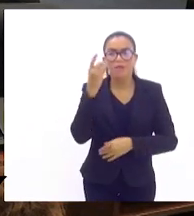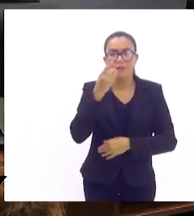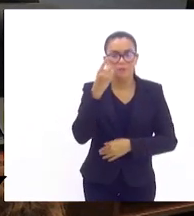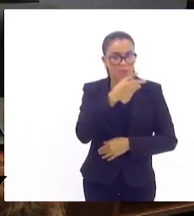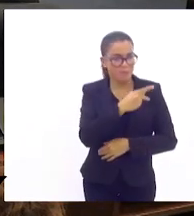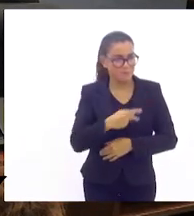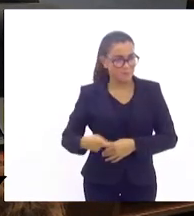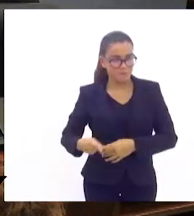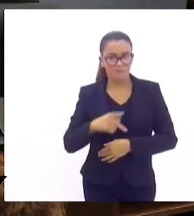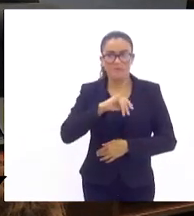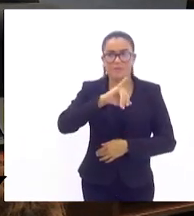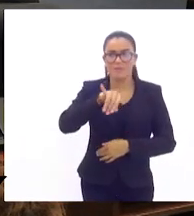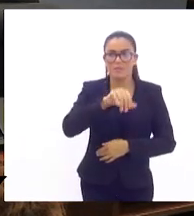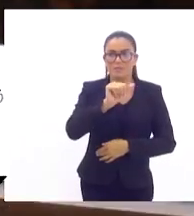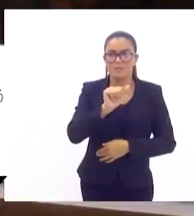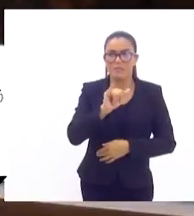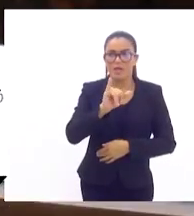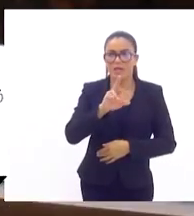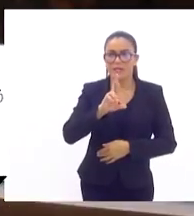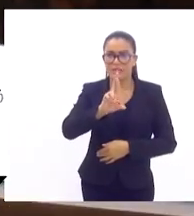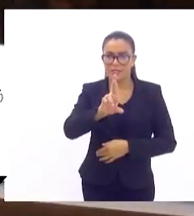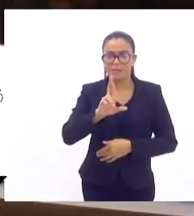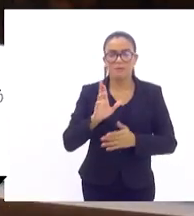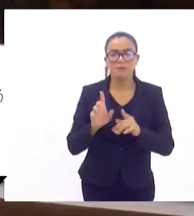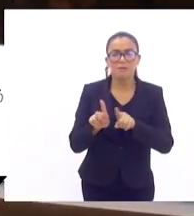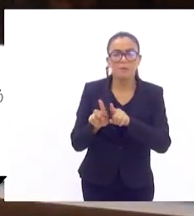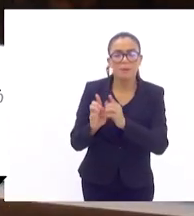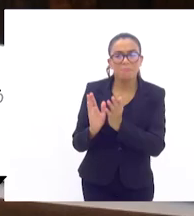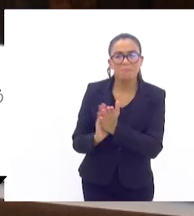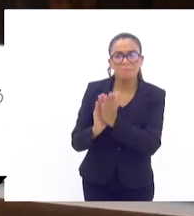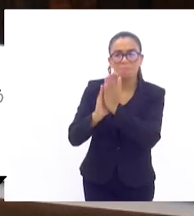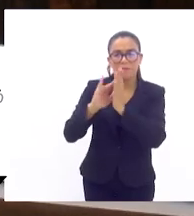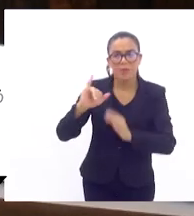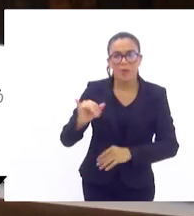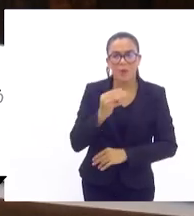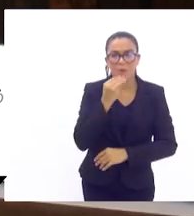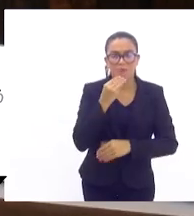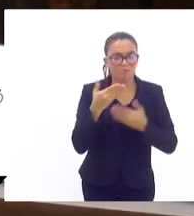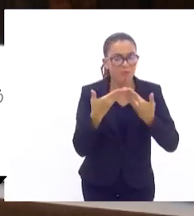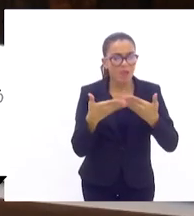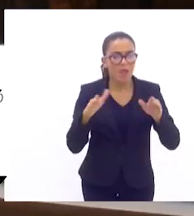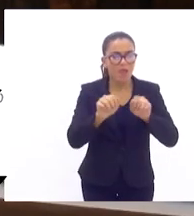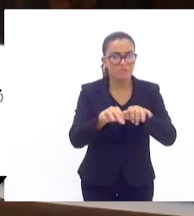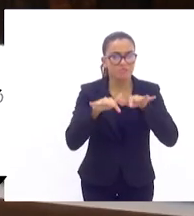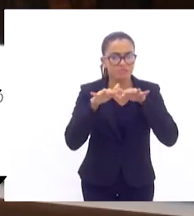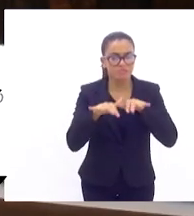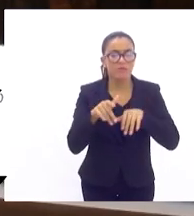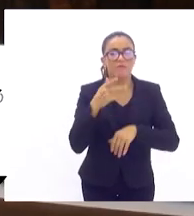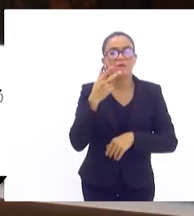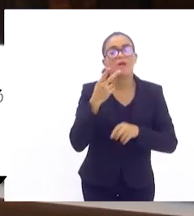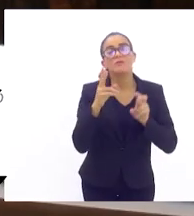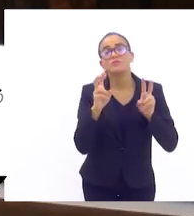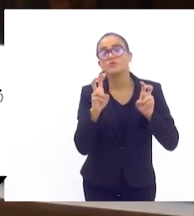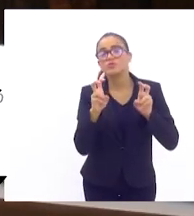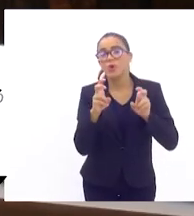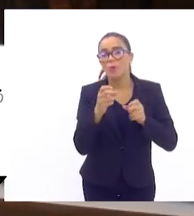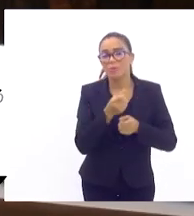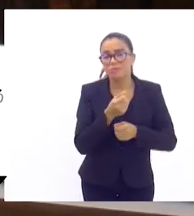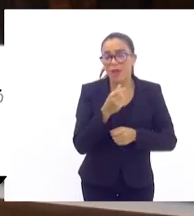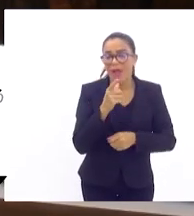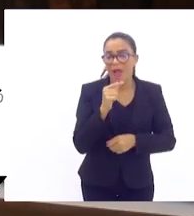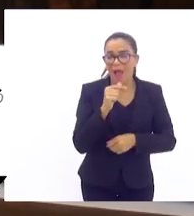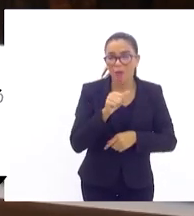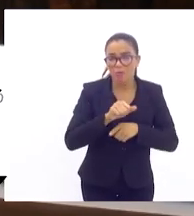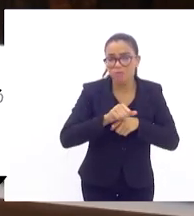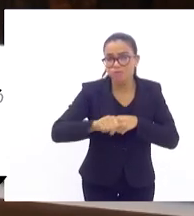presidente, deputado Jari Oliveira, parabenizando por essa oportunidade da audiência pública. Falar que essa questão do abastecimento de água